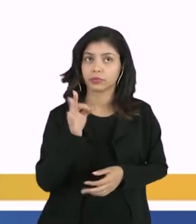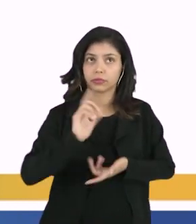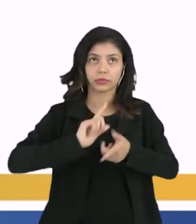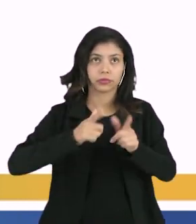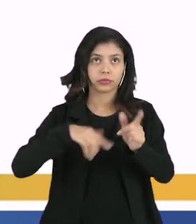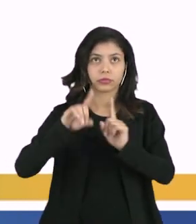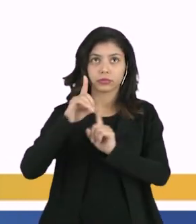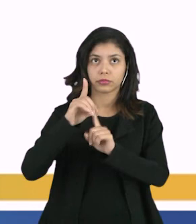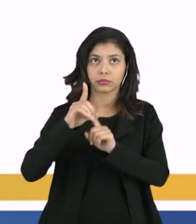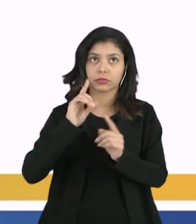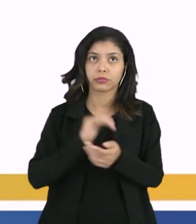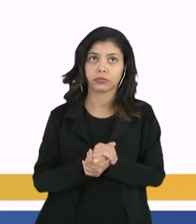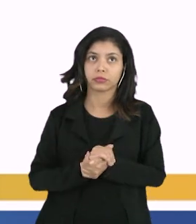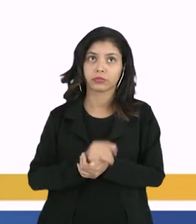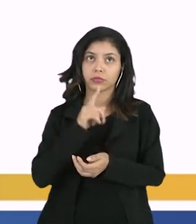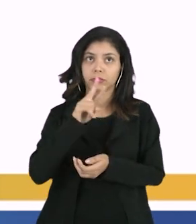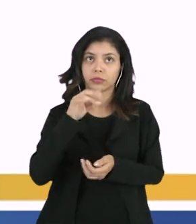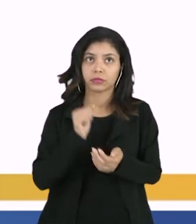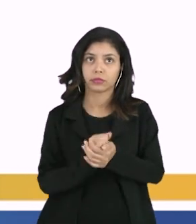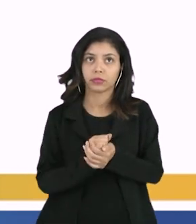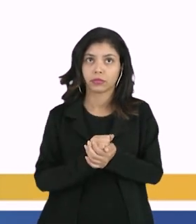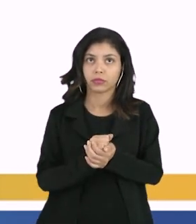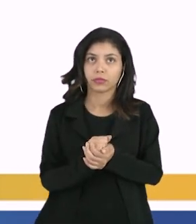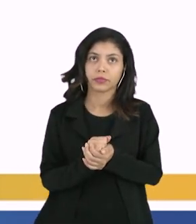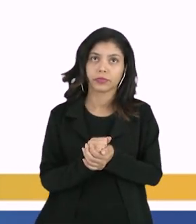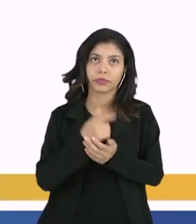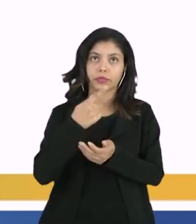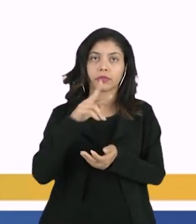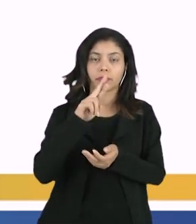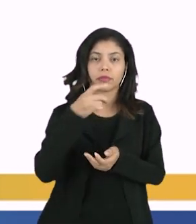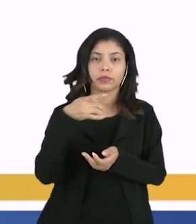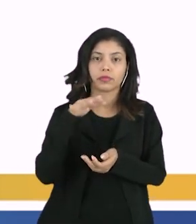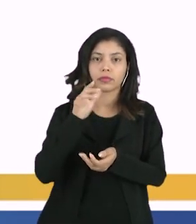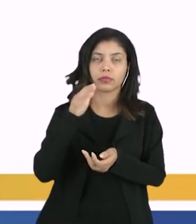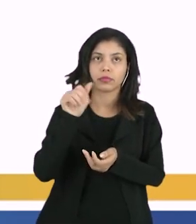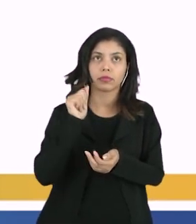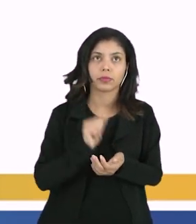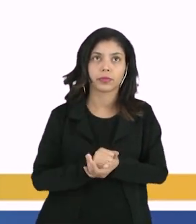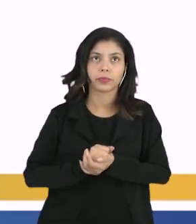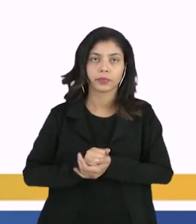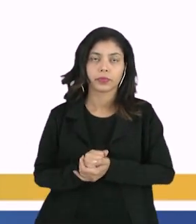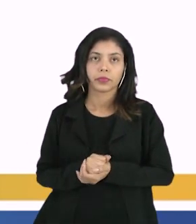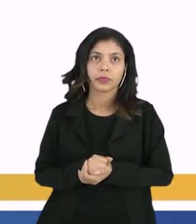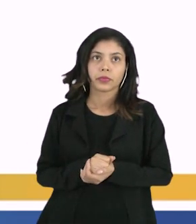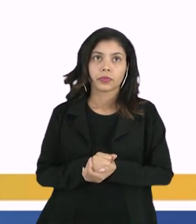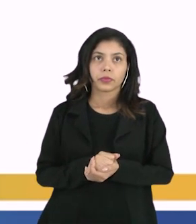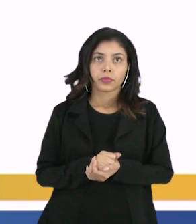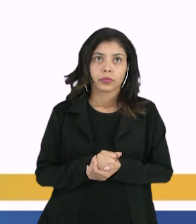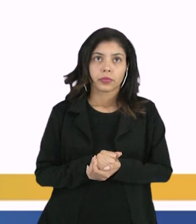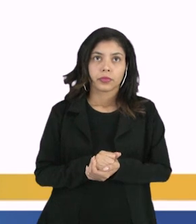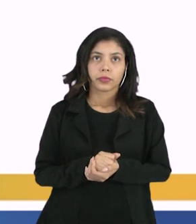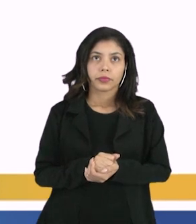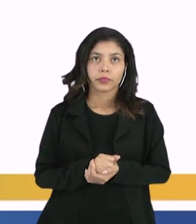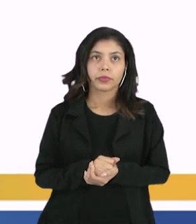correta seria a letra D, para sintese, derivação regressiva e prefixação.